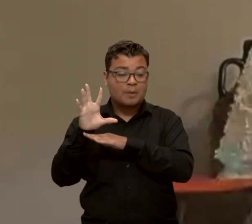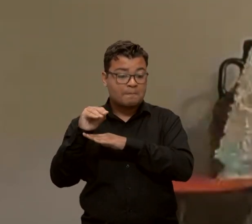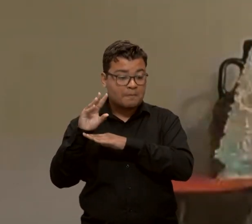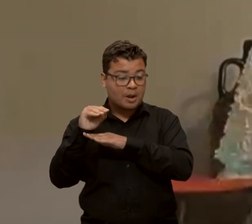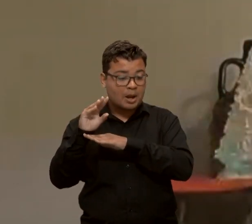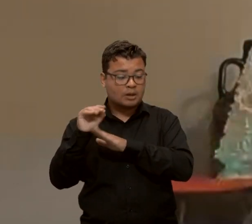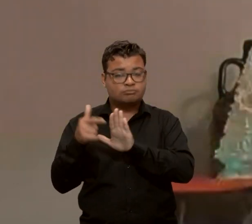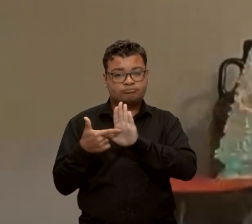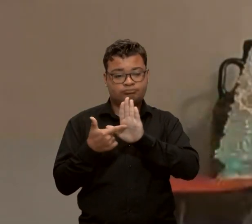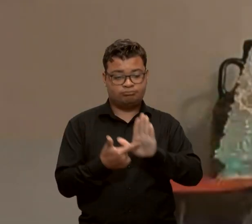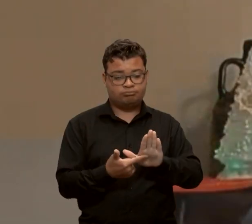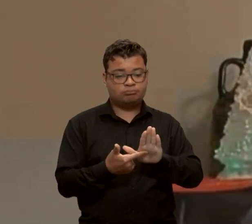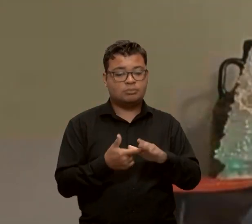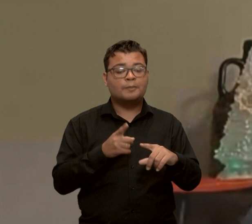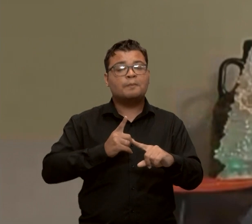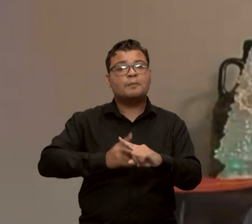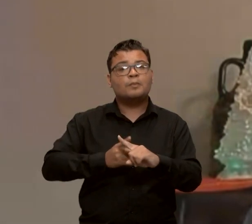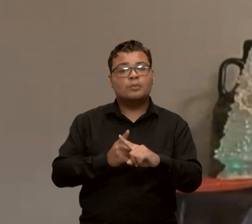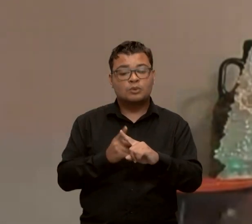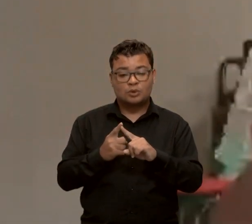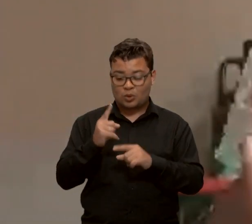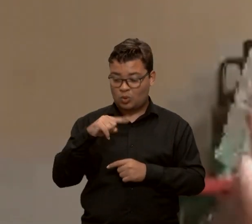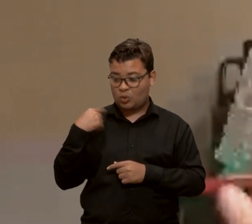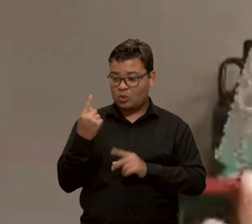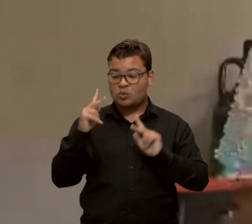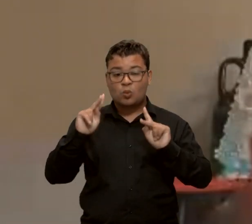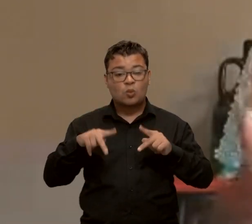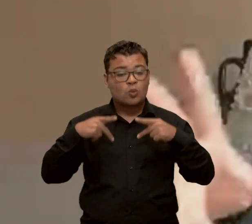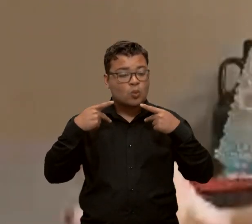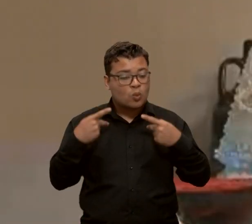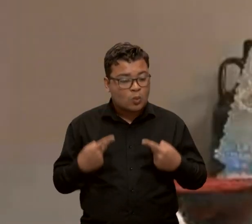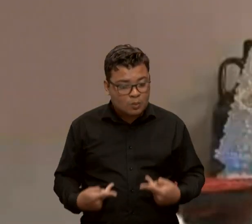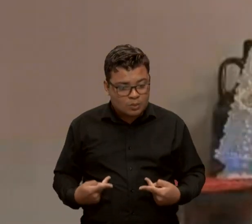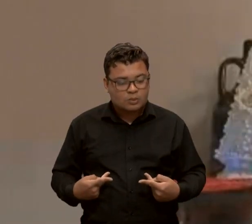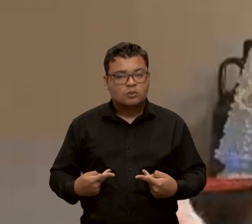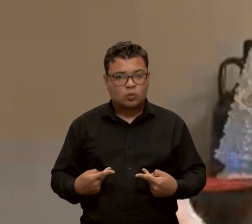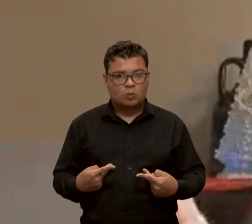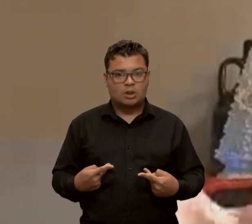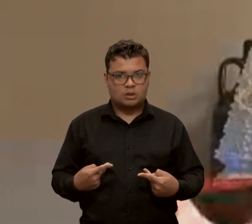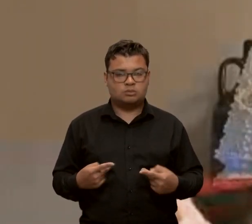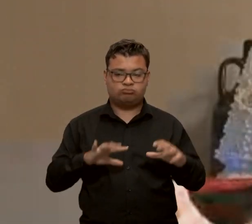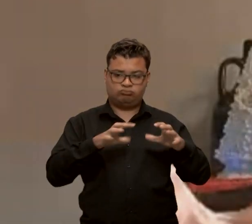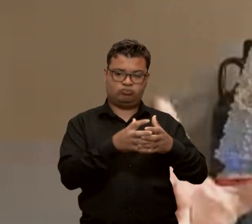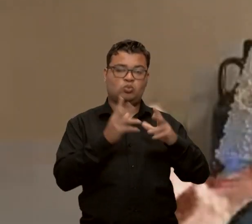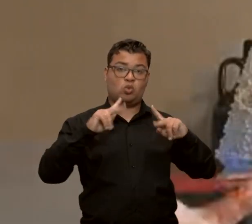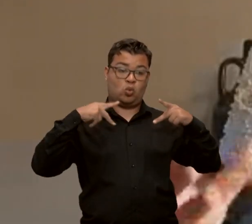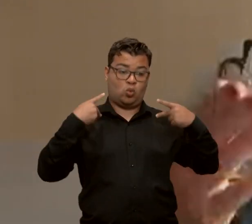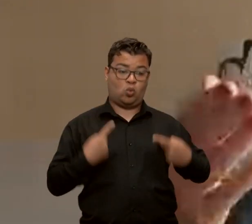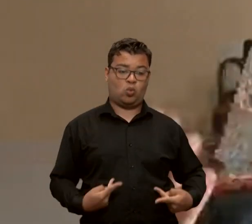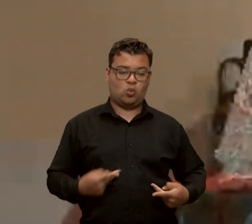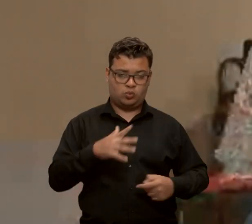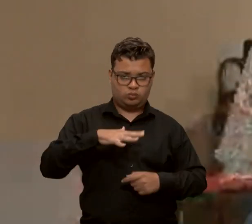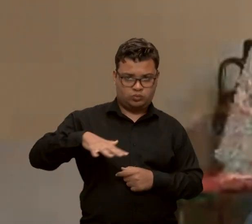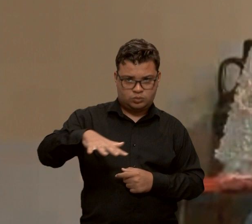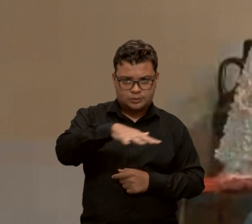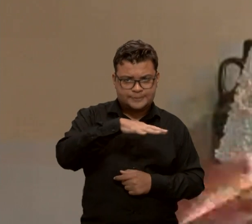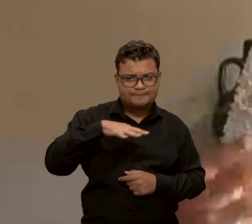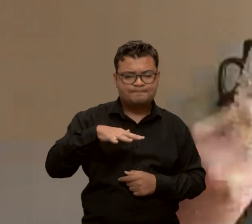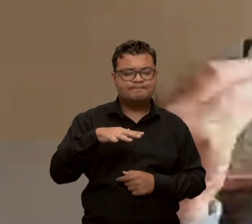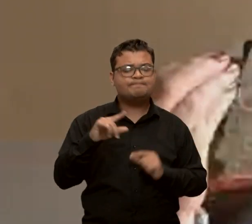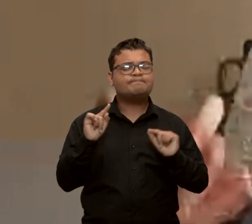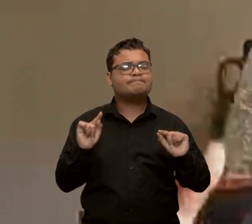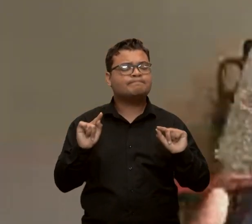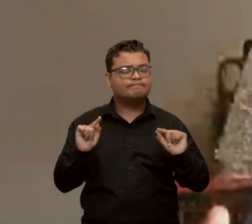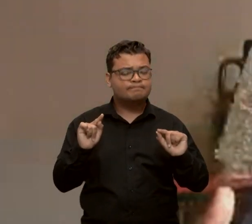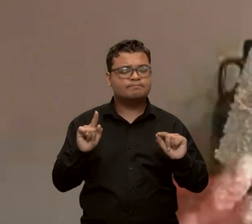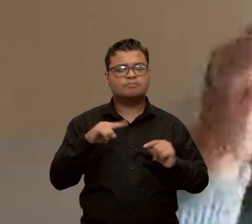Porque, em geral, nós seres humanos, espécies humanas, nós temos uma boa captação,